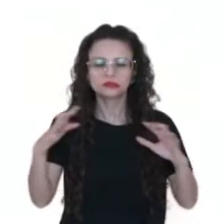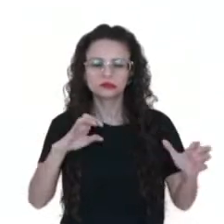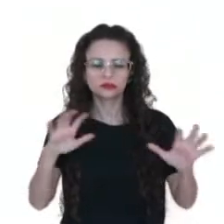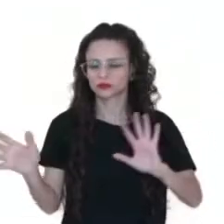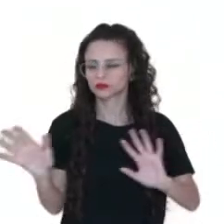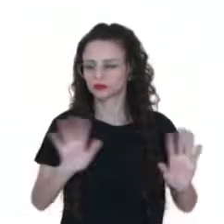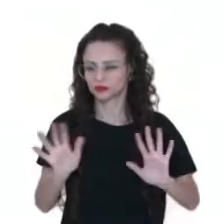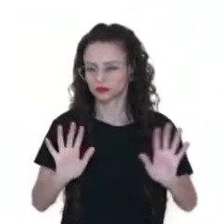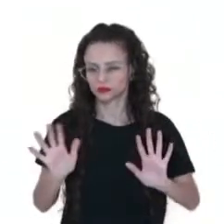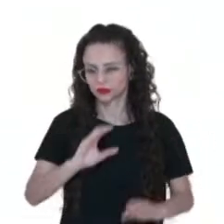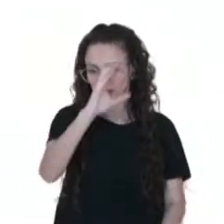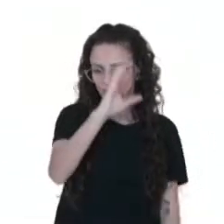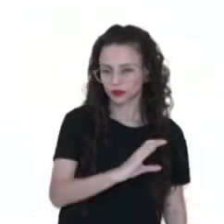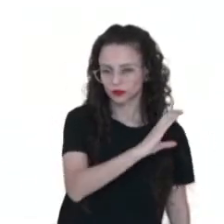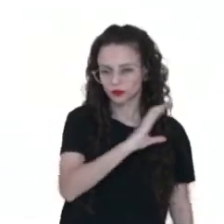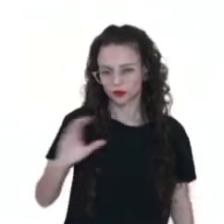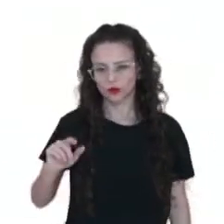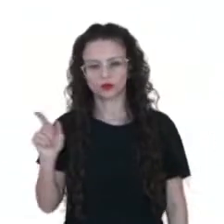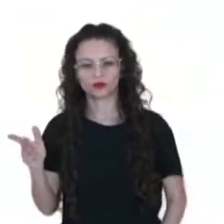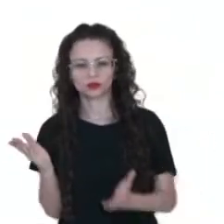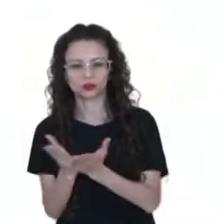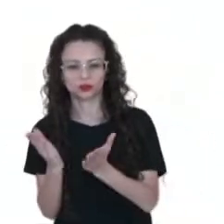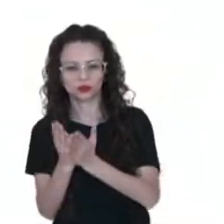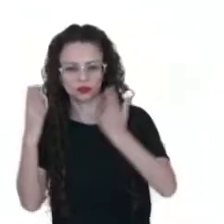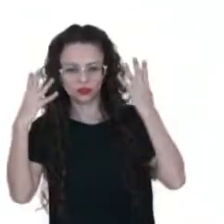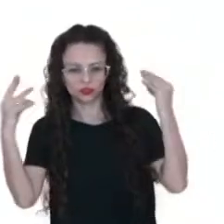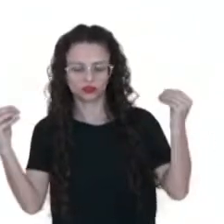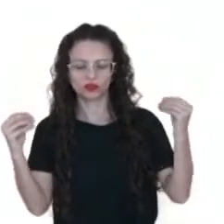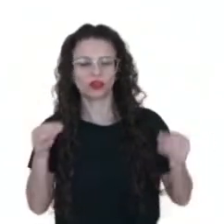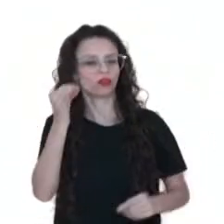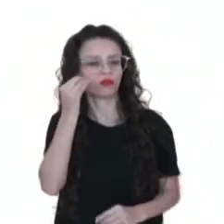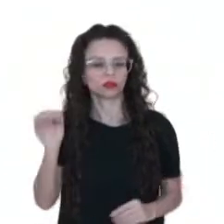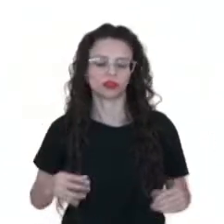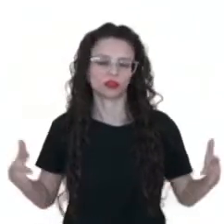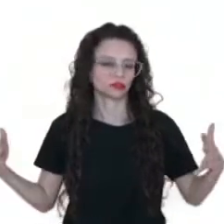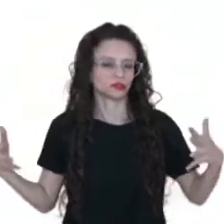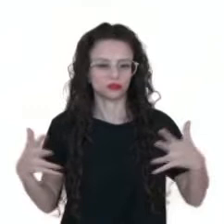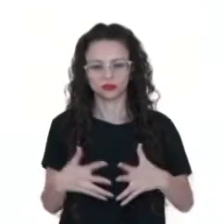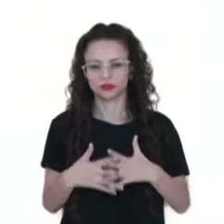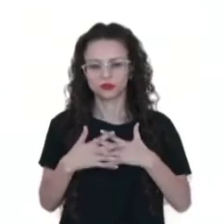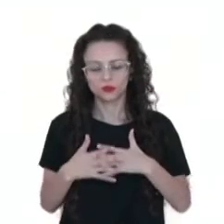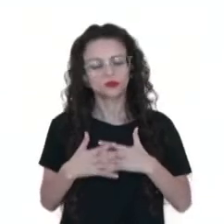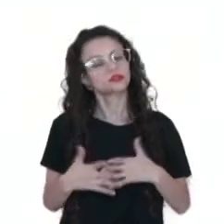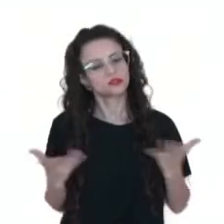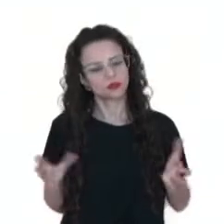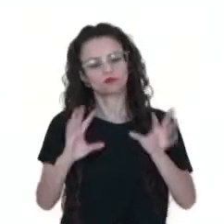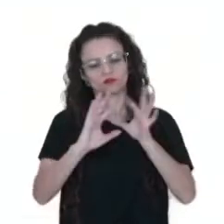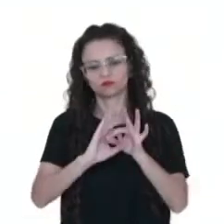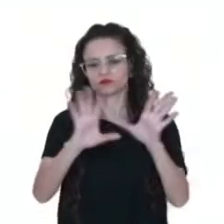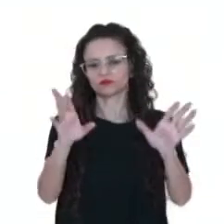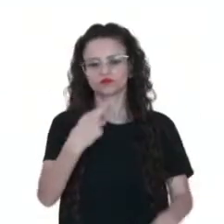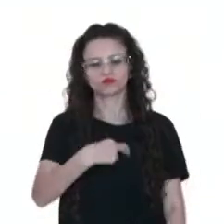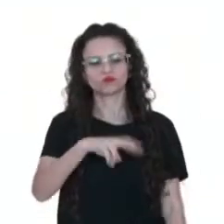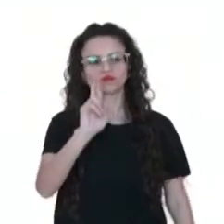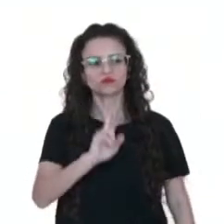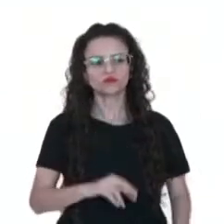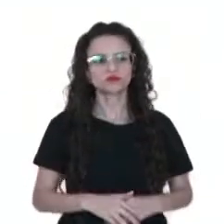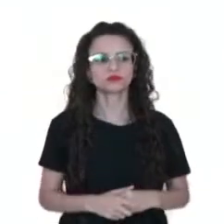de engenhos católicos e os holandeses protestantes, eles permitiram então a liberdade